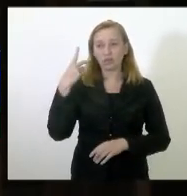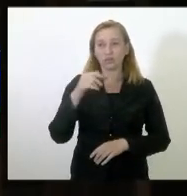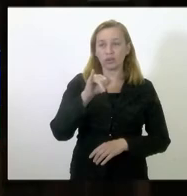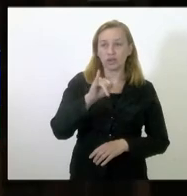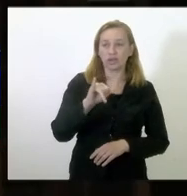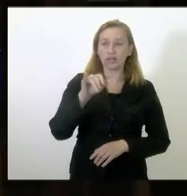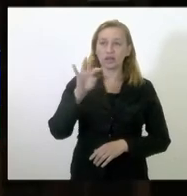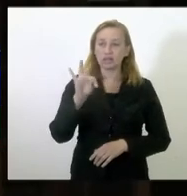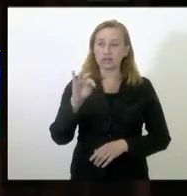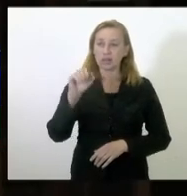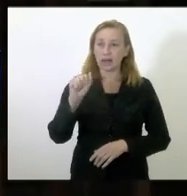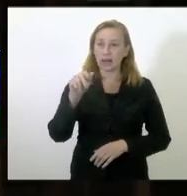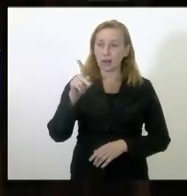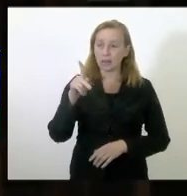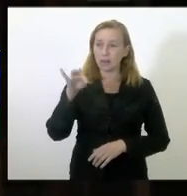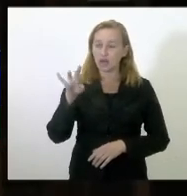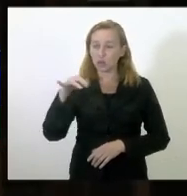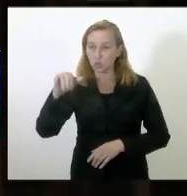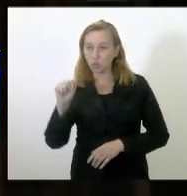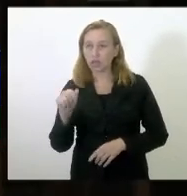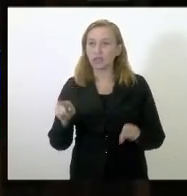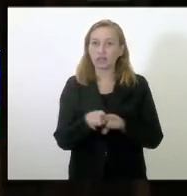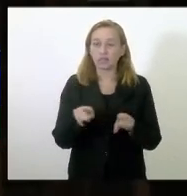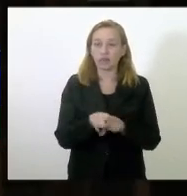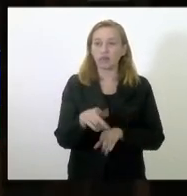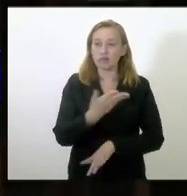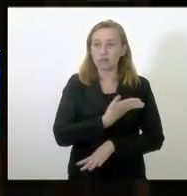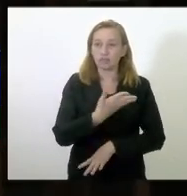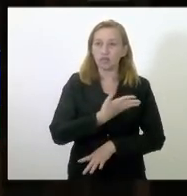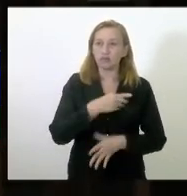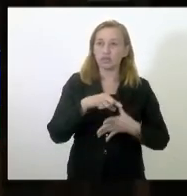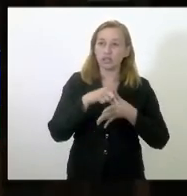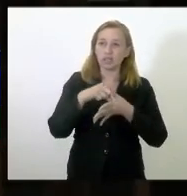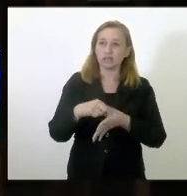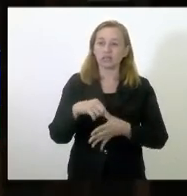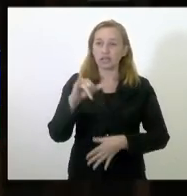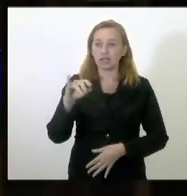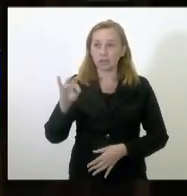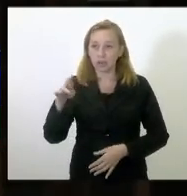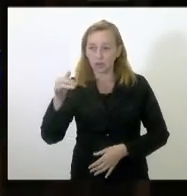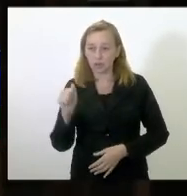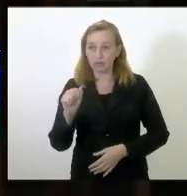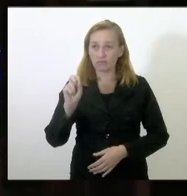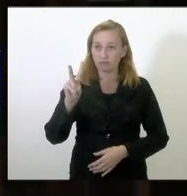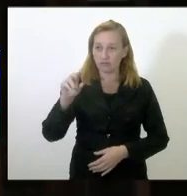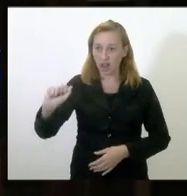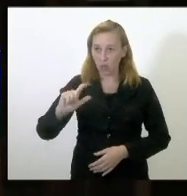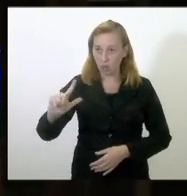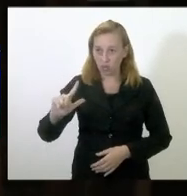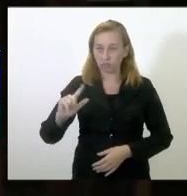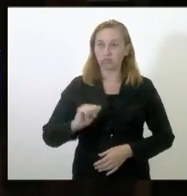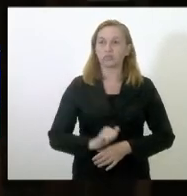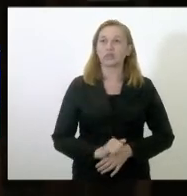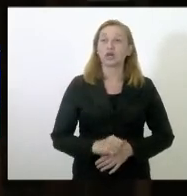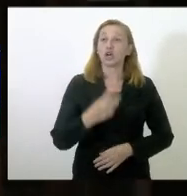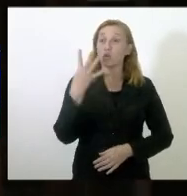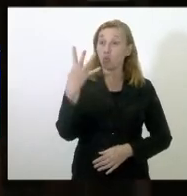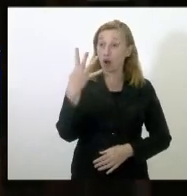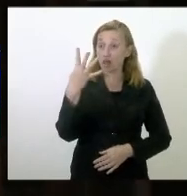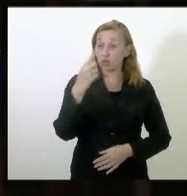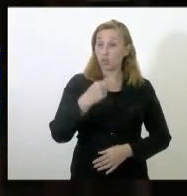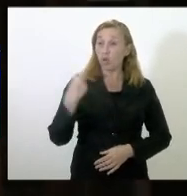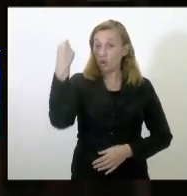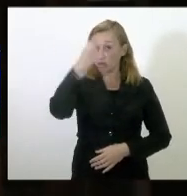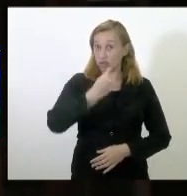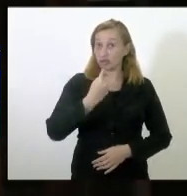Enfermeiro. E o nosso amigo e liderança de Itaperuna, Val. São 4 horas de